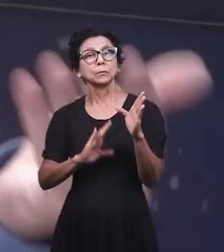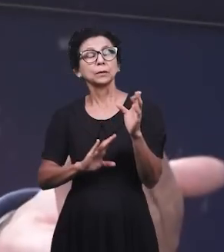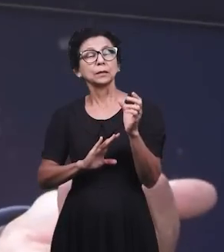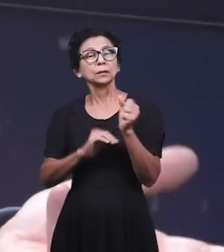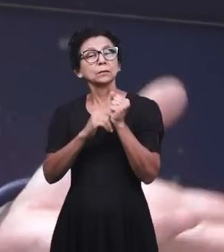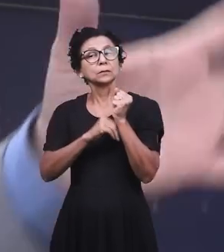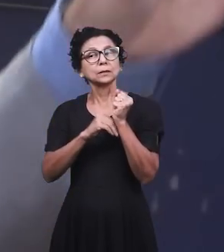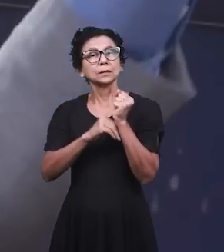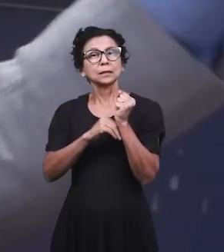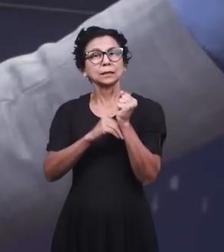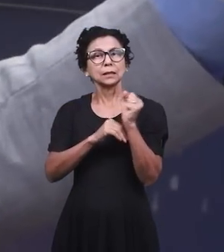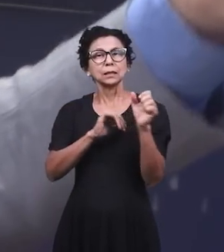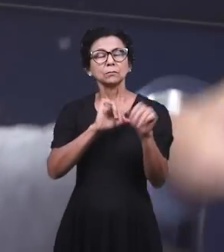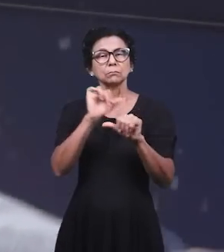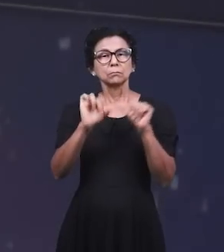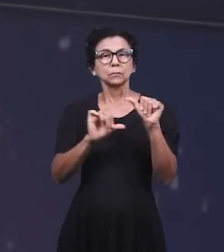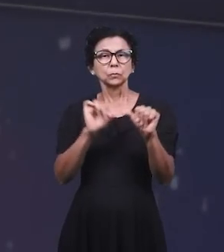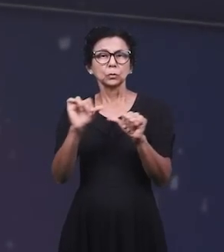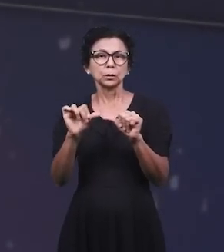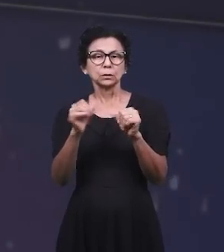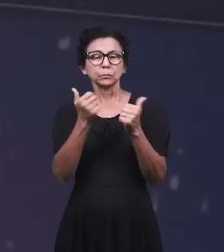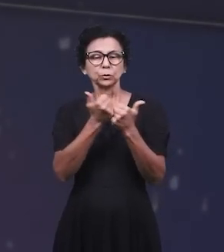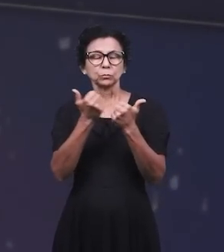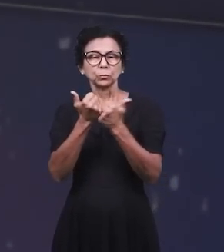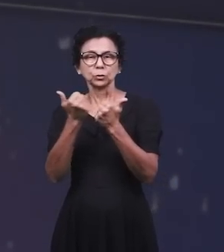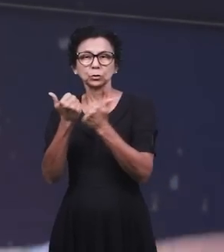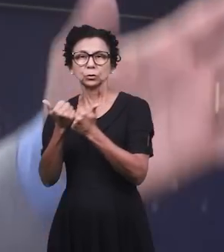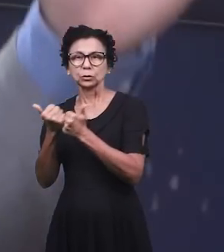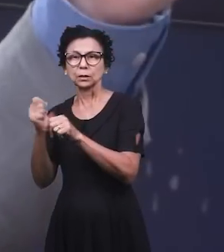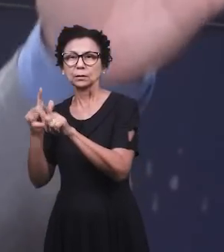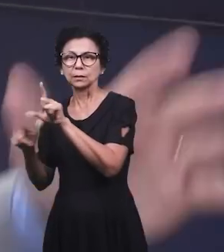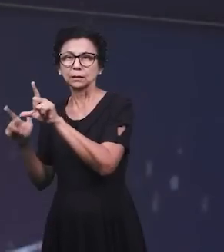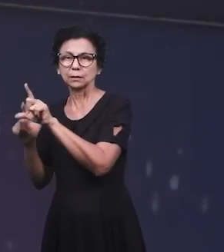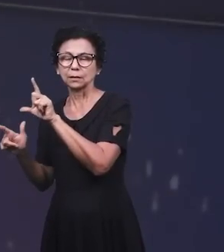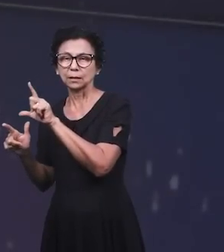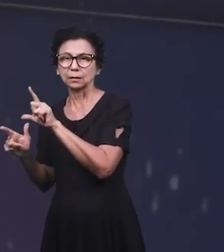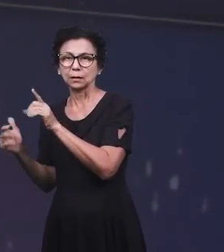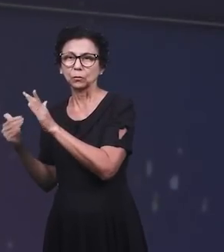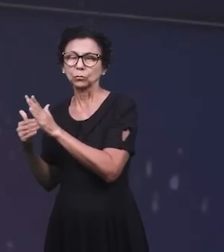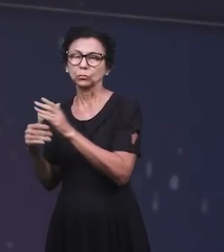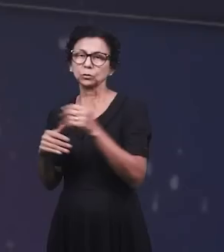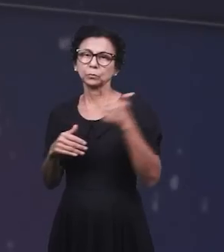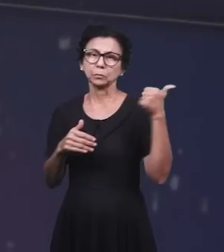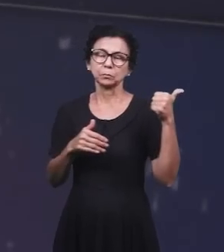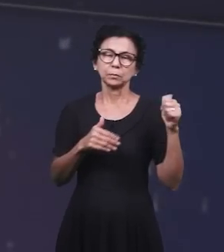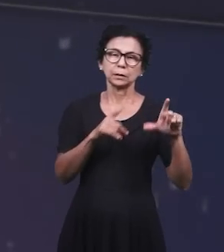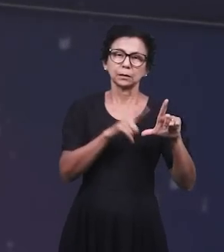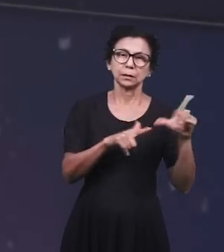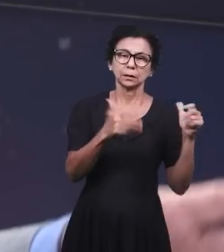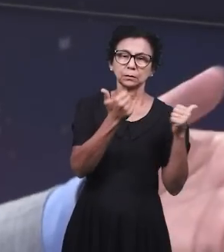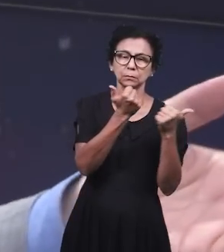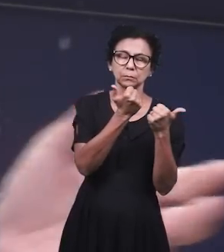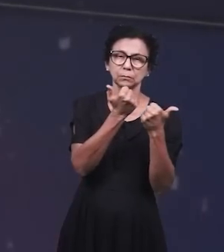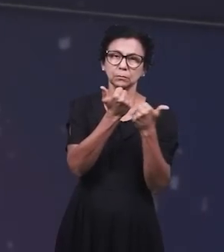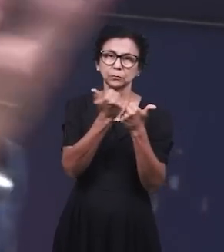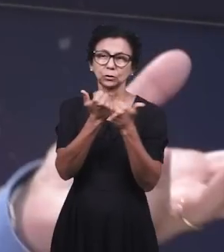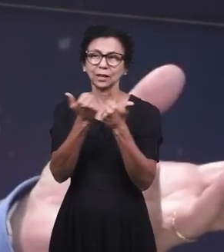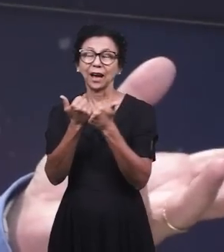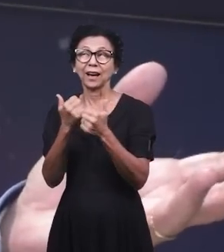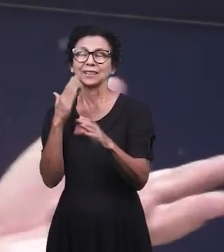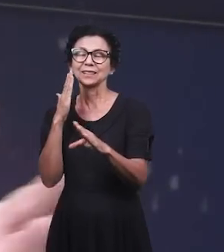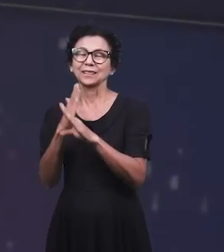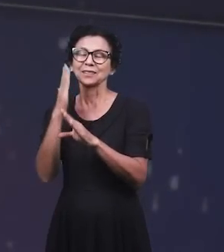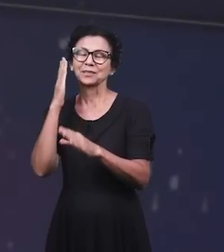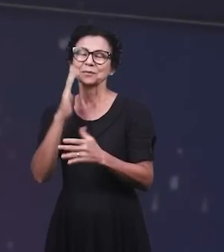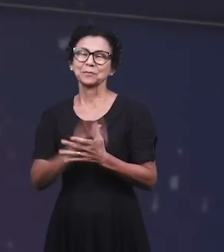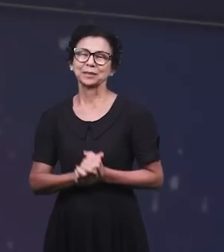essas mudanças de acordo com o que está aqui nessa tabela apresentada na tela, por exemplo. E aí você decifraria